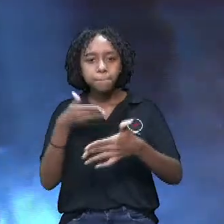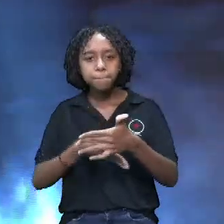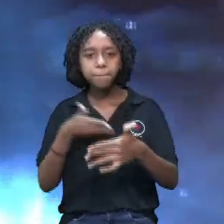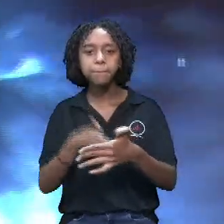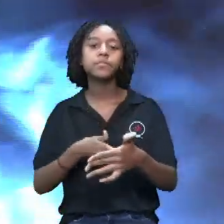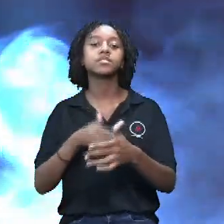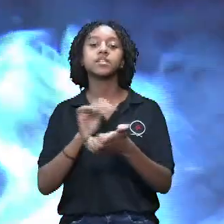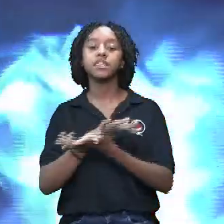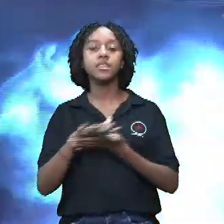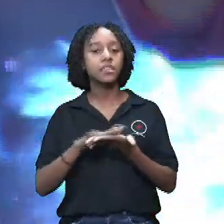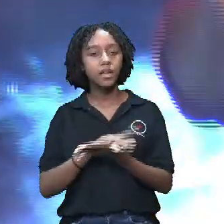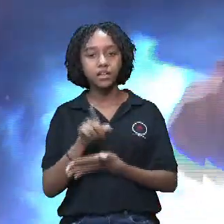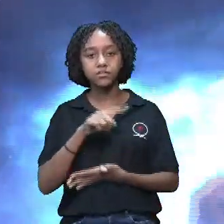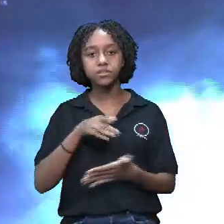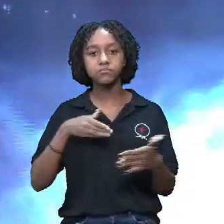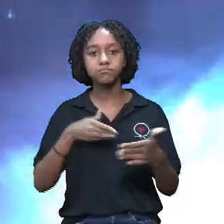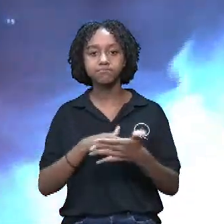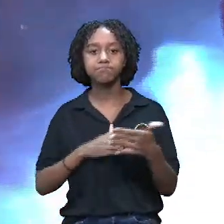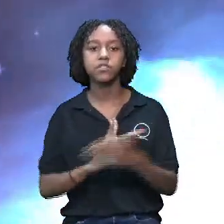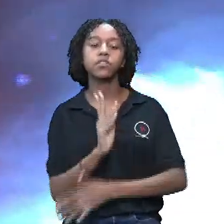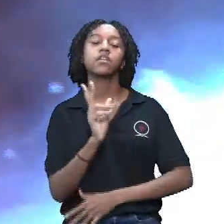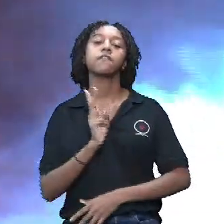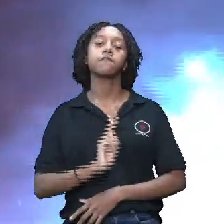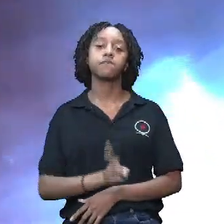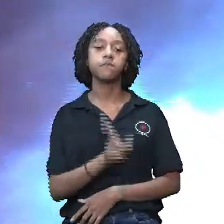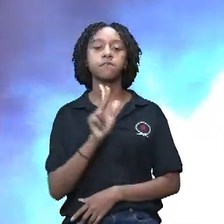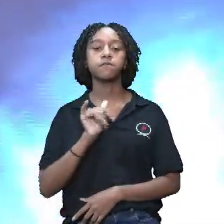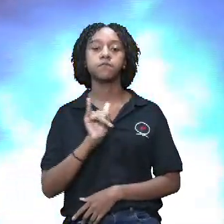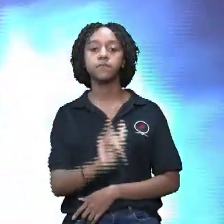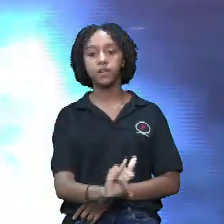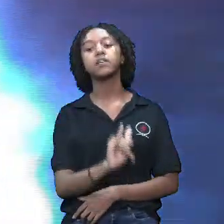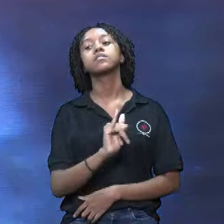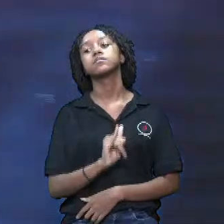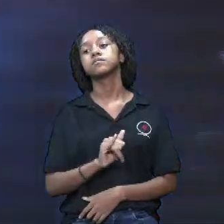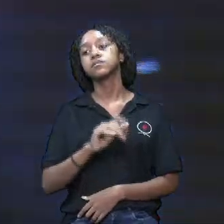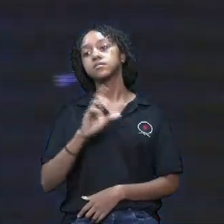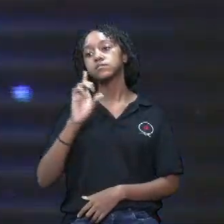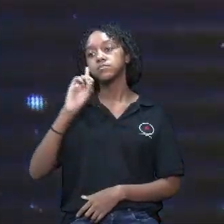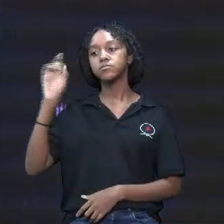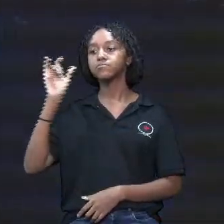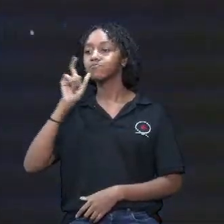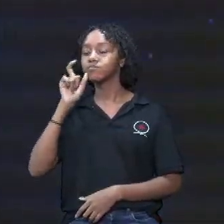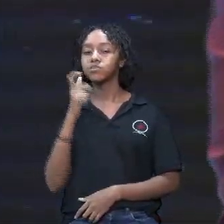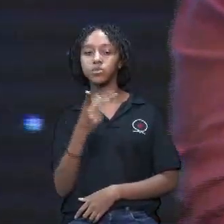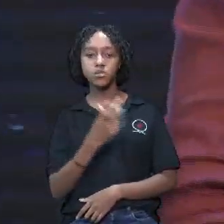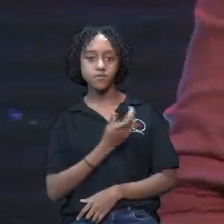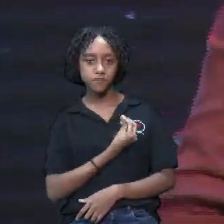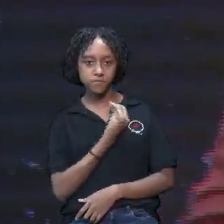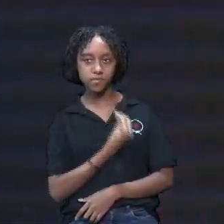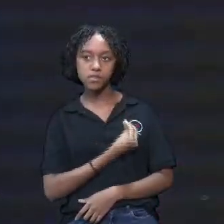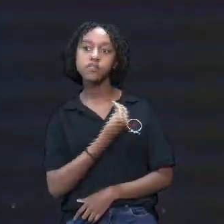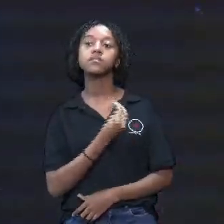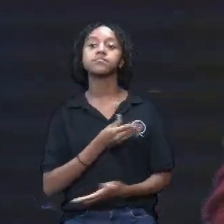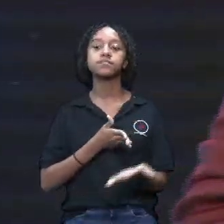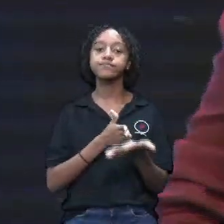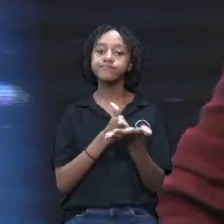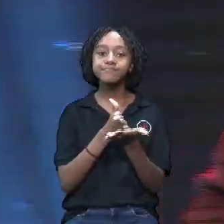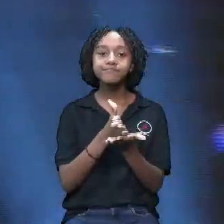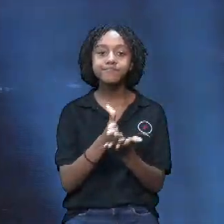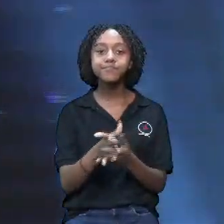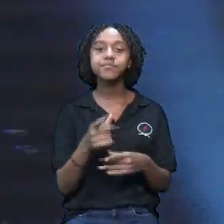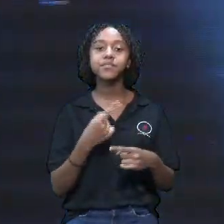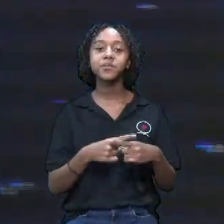você avançar. Avance, fique com a palavra de Deus para a tua vida. Siga em frente, porque o